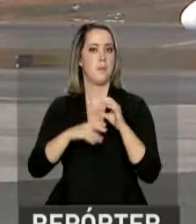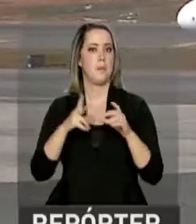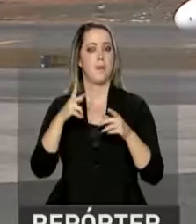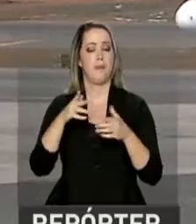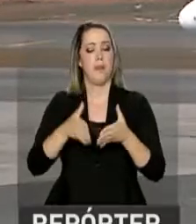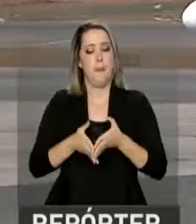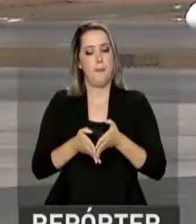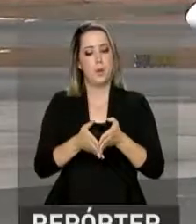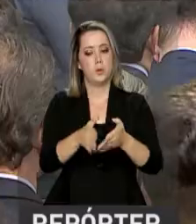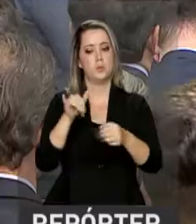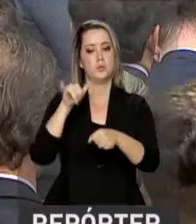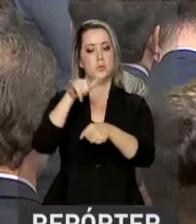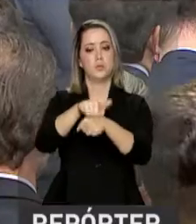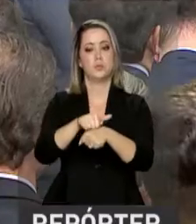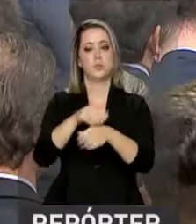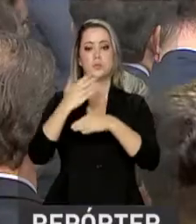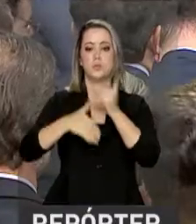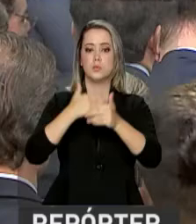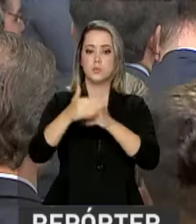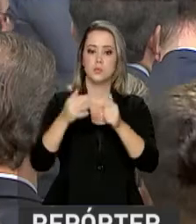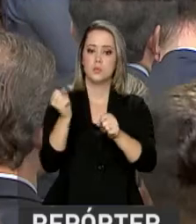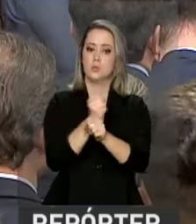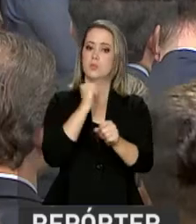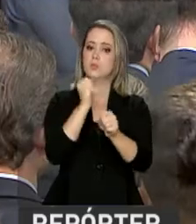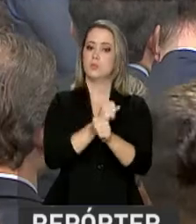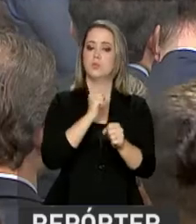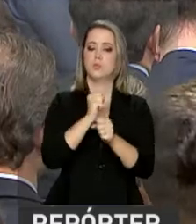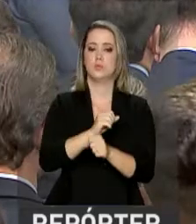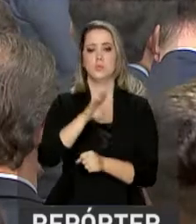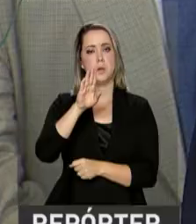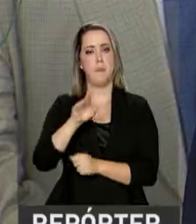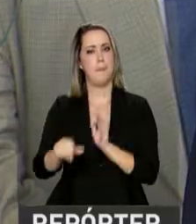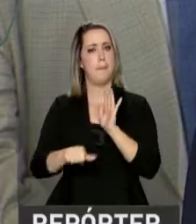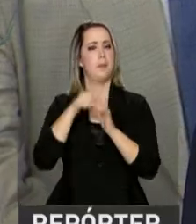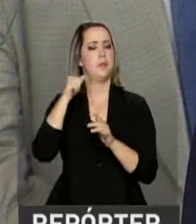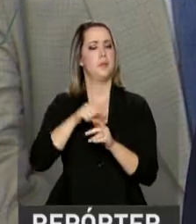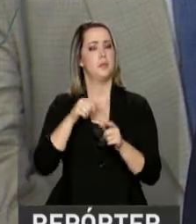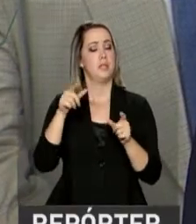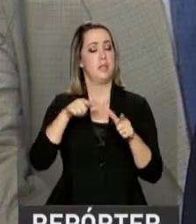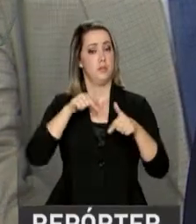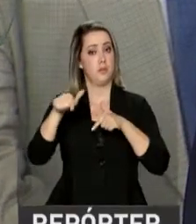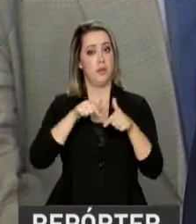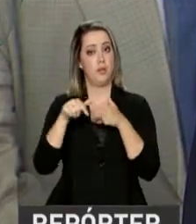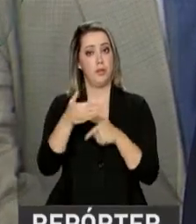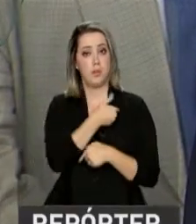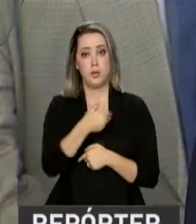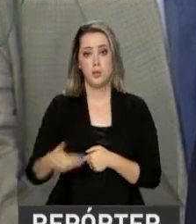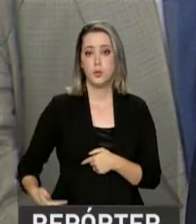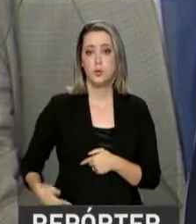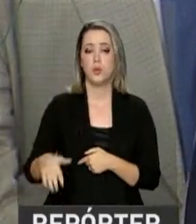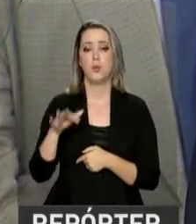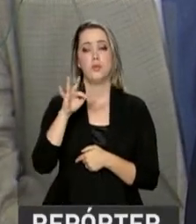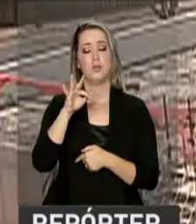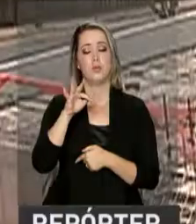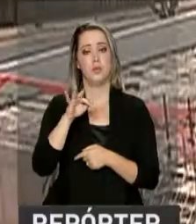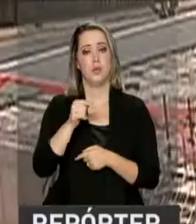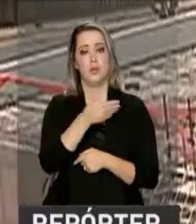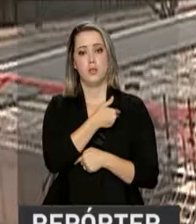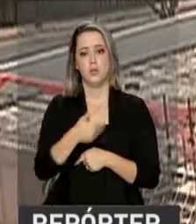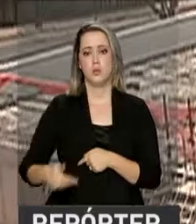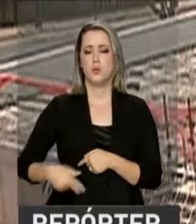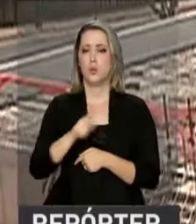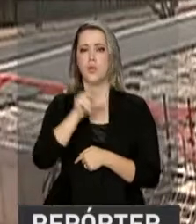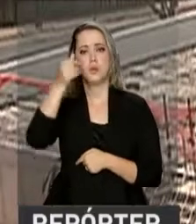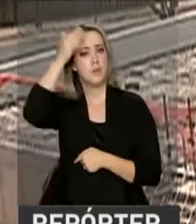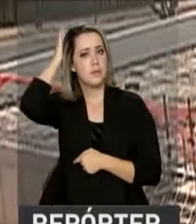e aeroportos. Desenvolver a infraestrutura foi uma das primeiras medidas do presidente Michel Temer no cargo, ainda como interino.